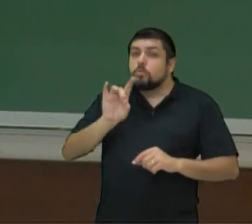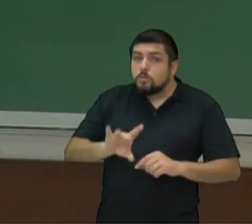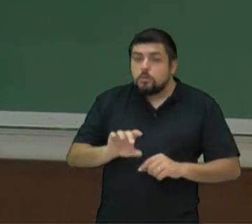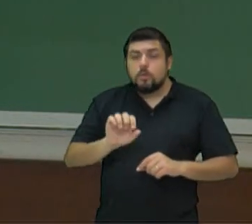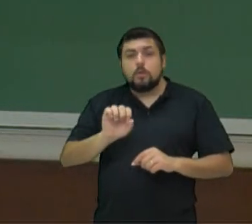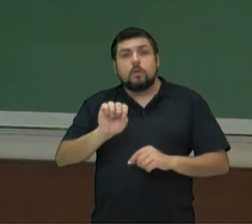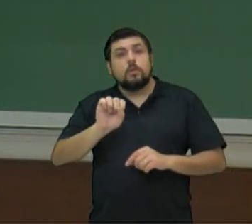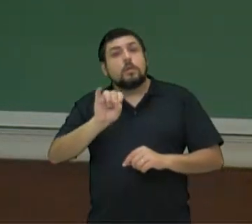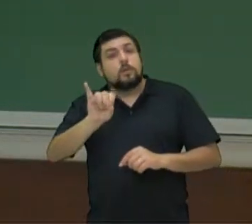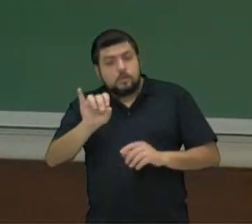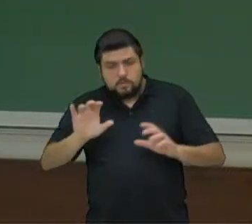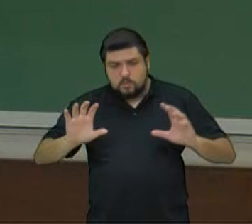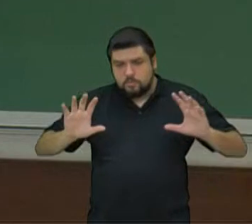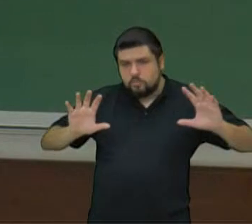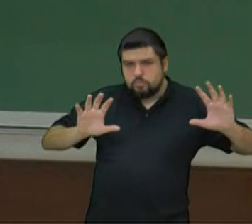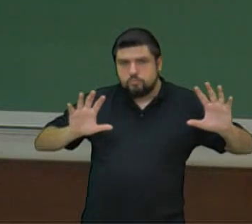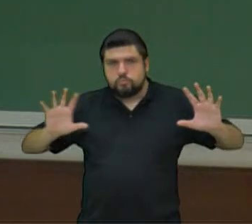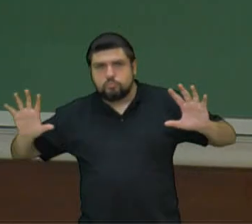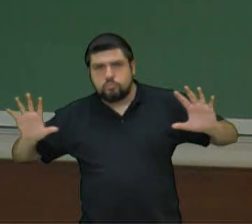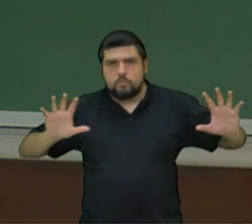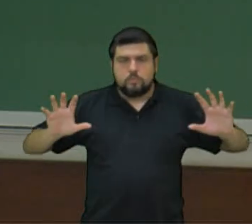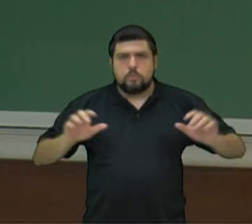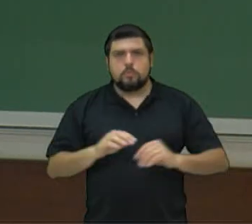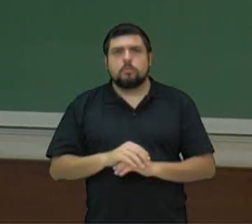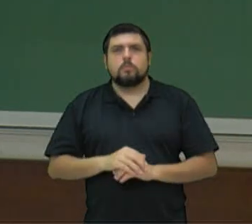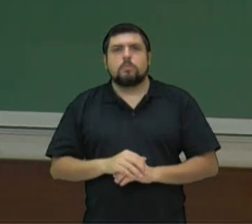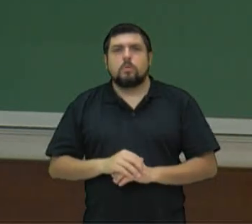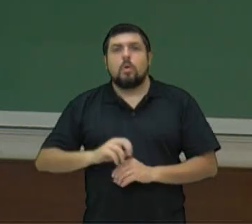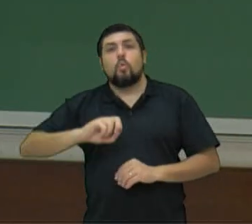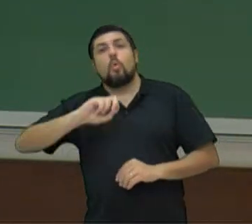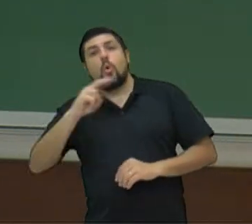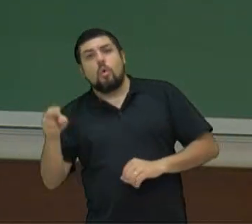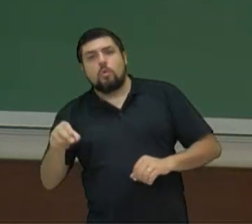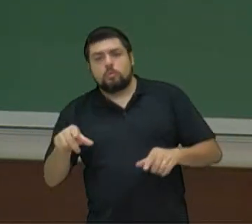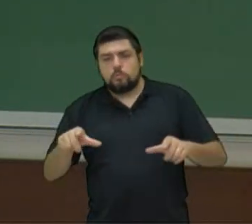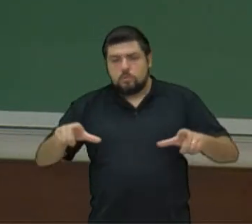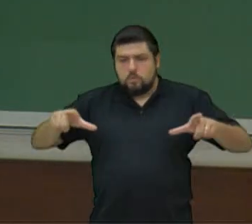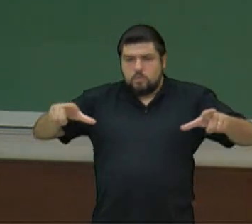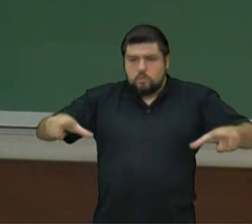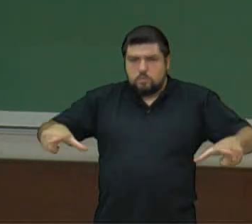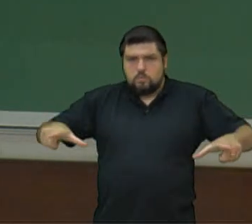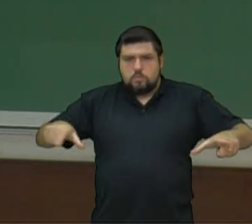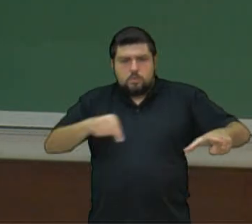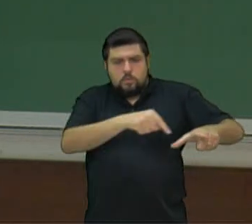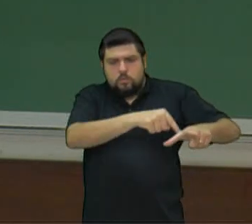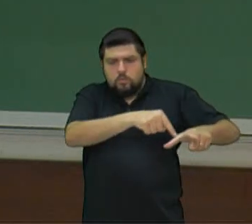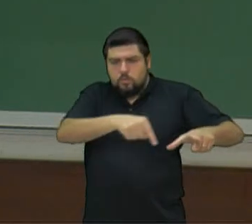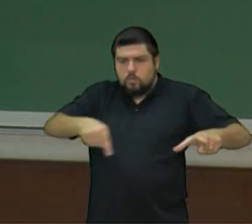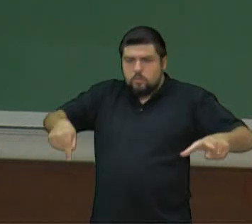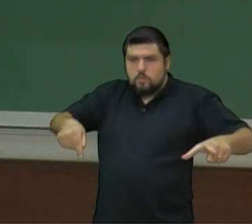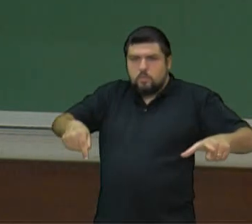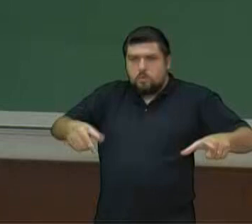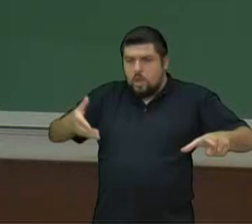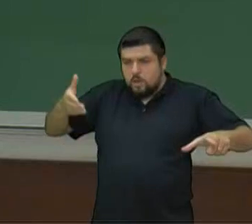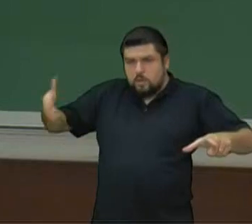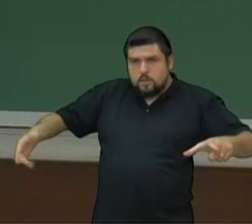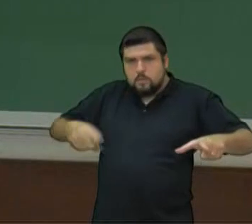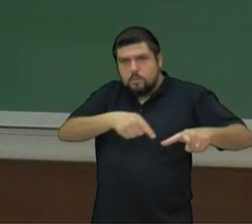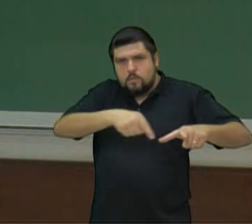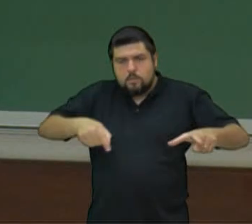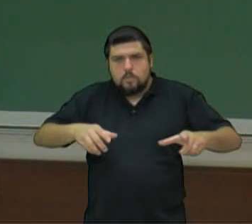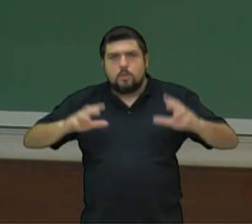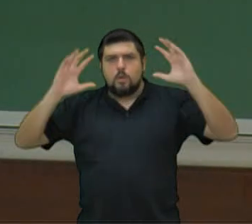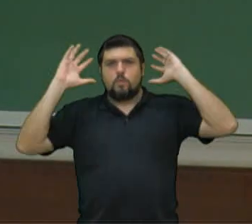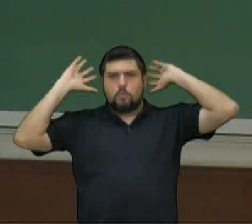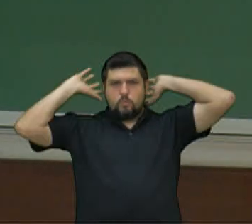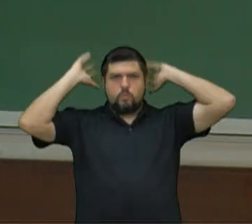o goleiro. Ou você vá arremessar a bola para dentro do campo da linha lateral. São as duas condições que